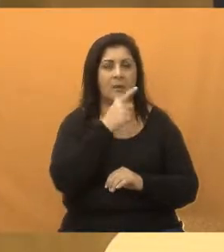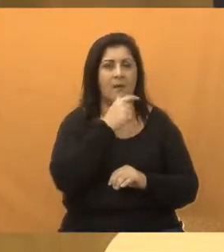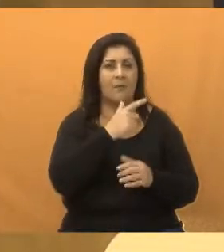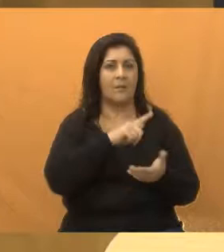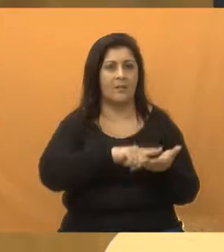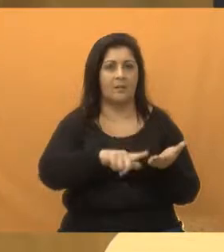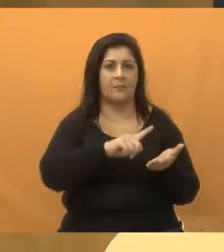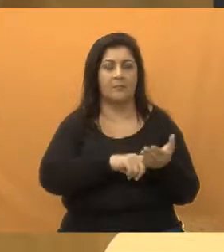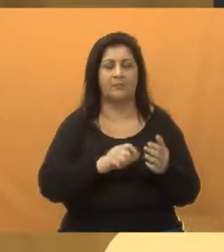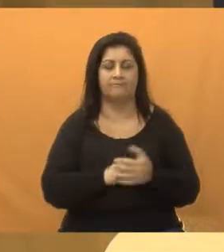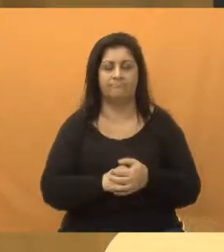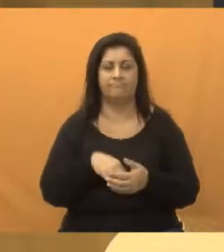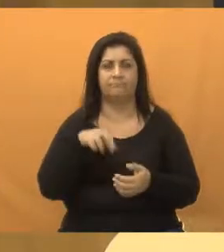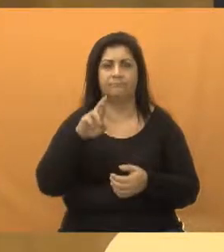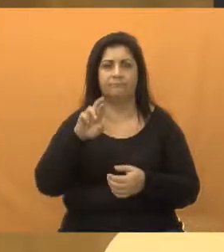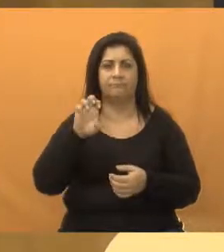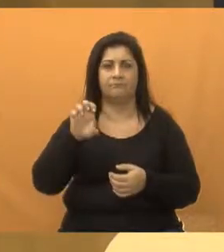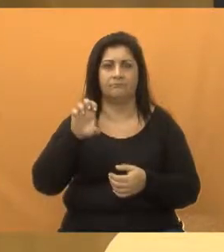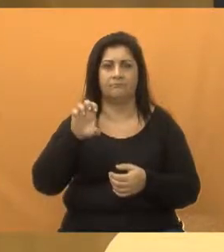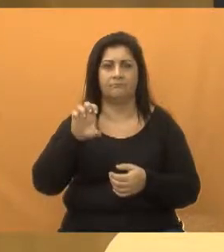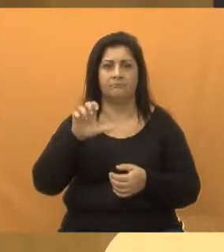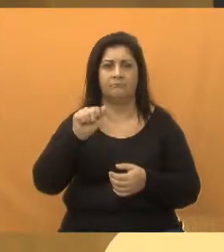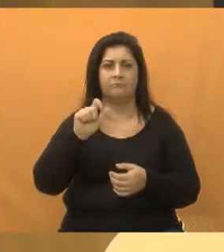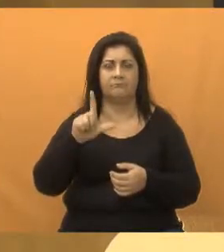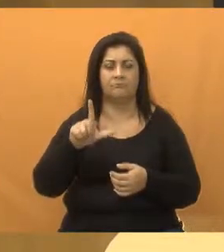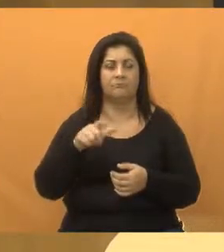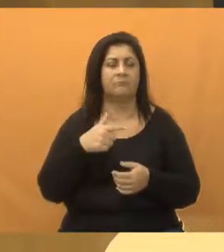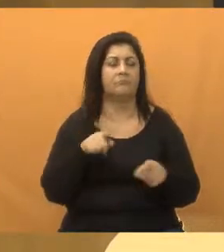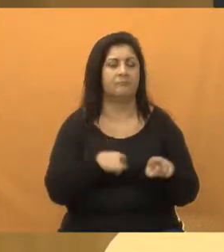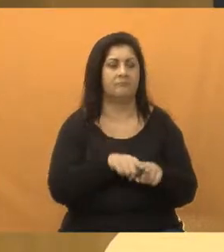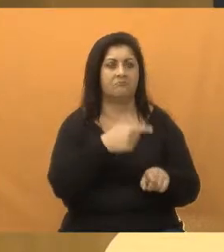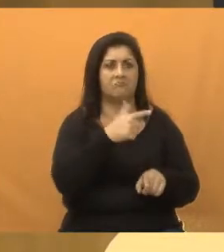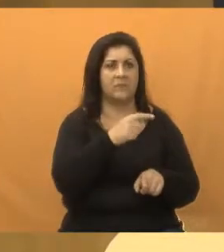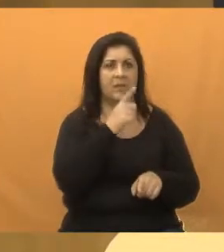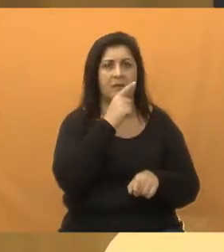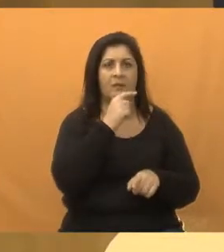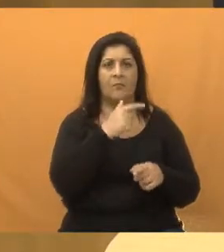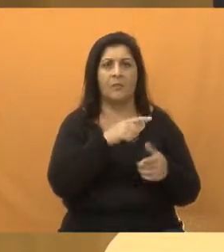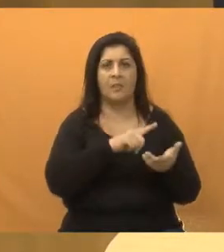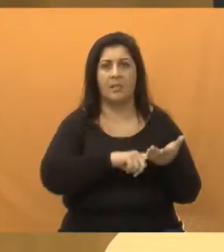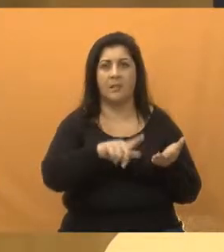Jardim Real, esgoto céu aberto.